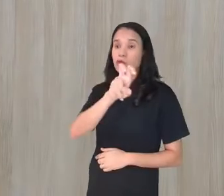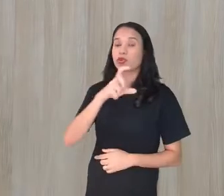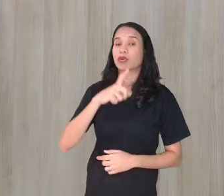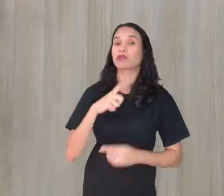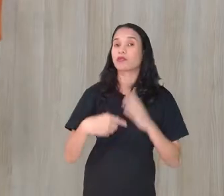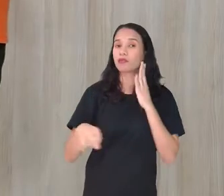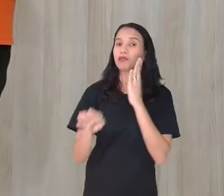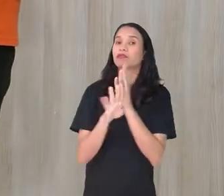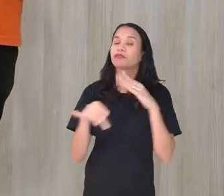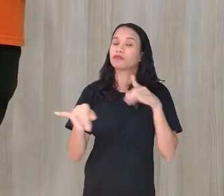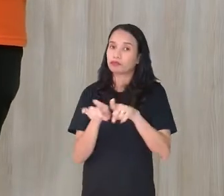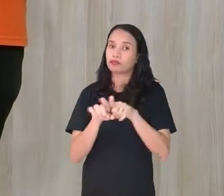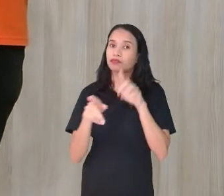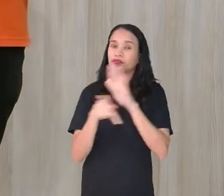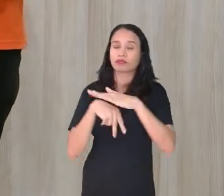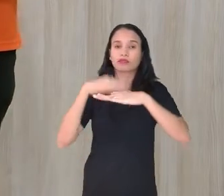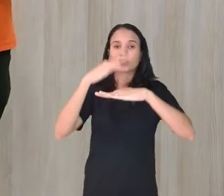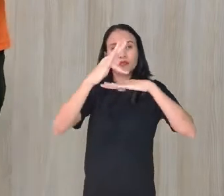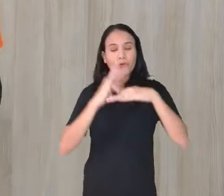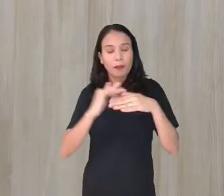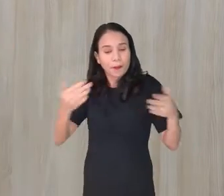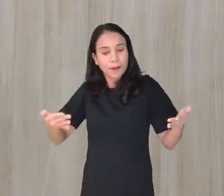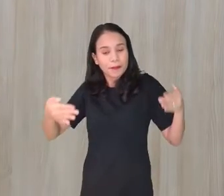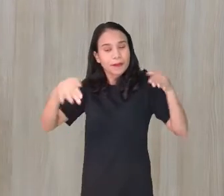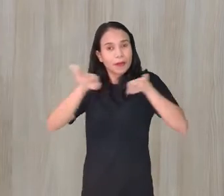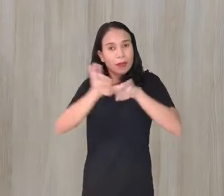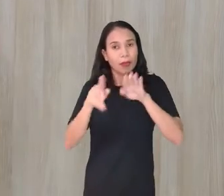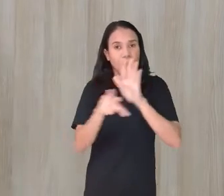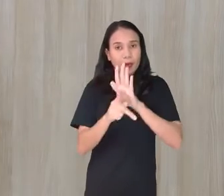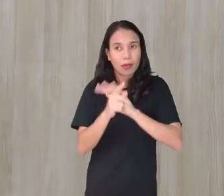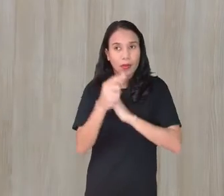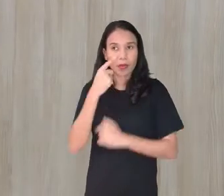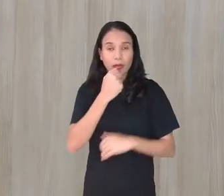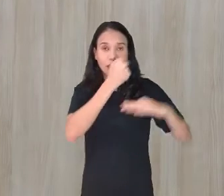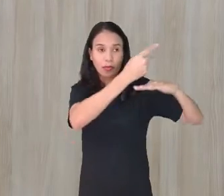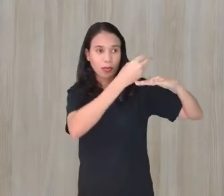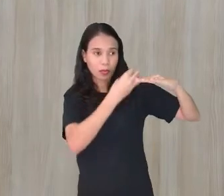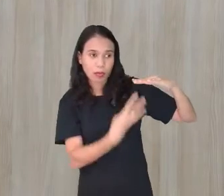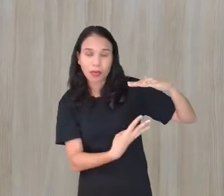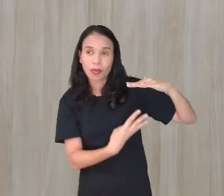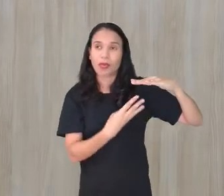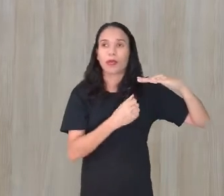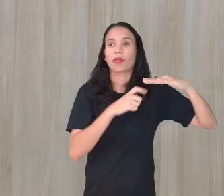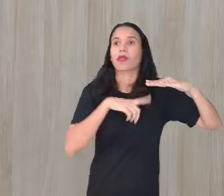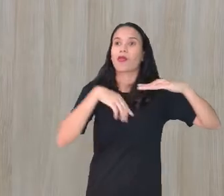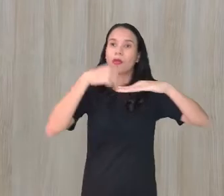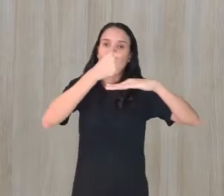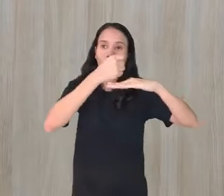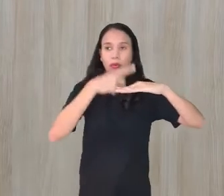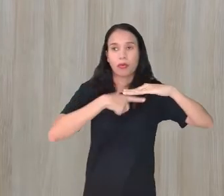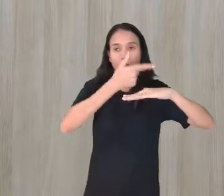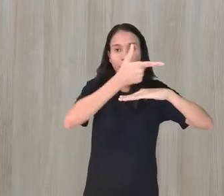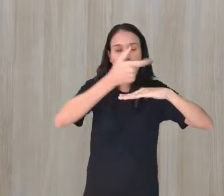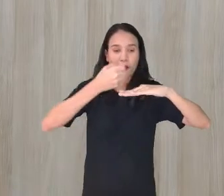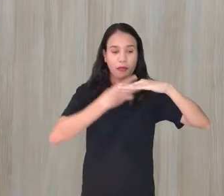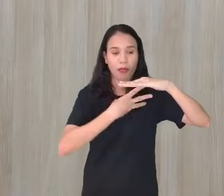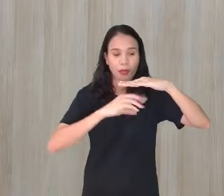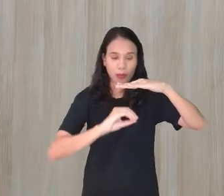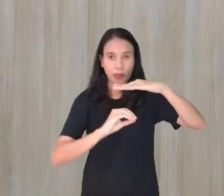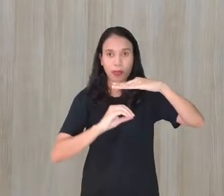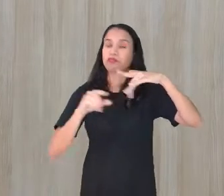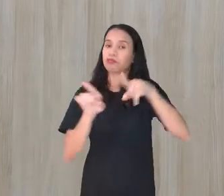vou encontrar uma fração equivalente à fração 2 terços, à fração 20 e 30